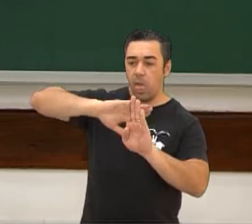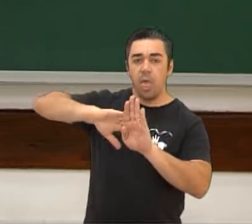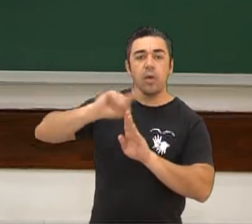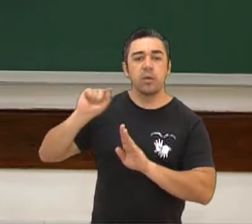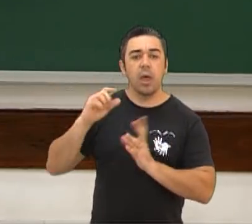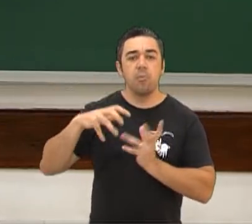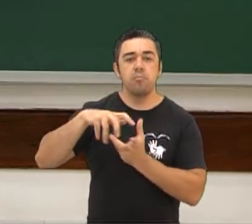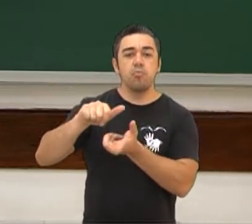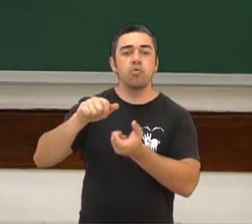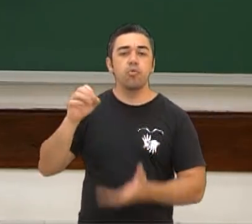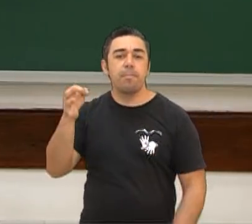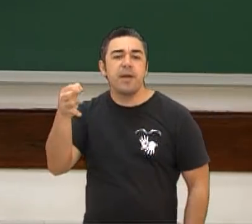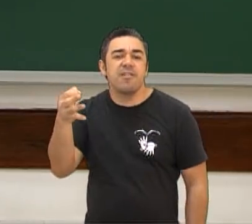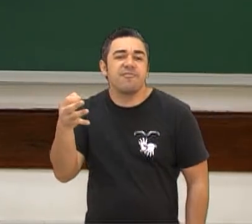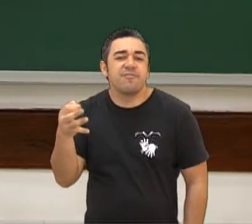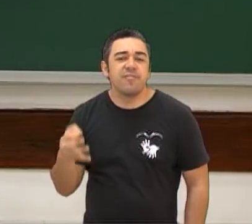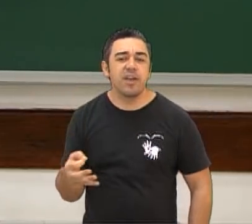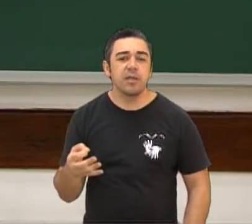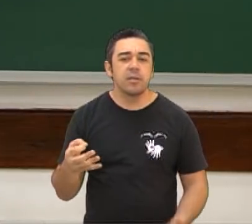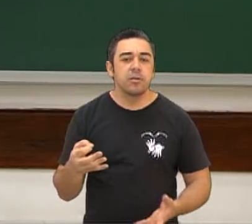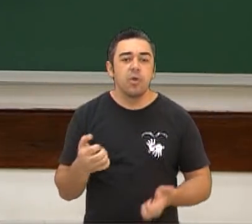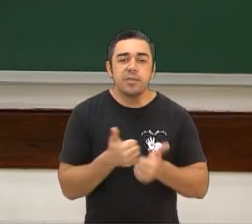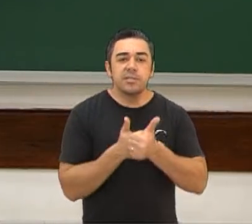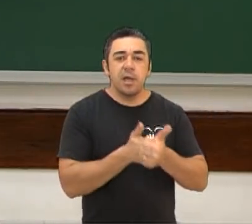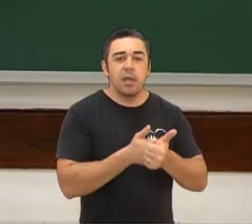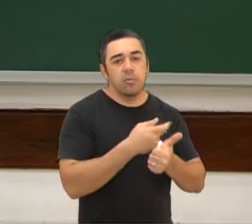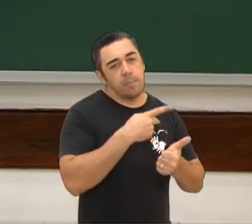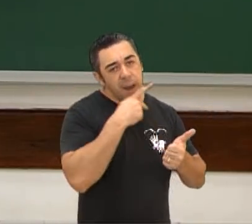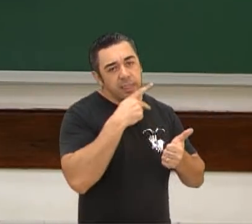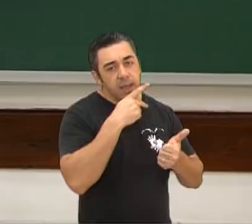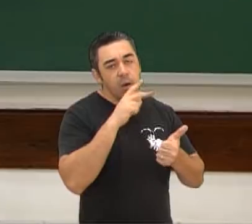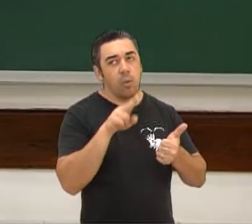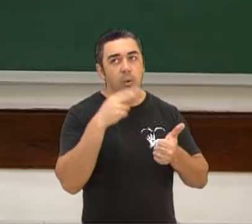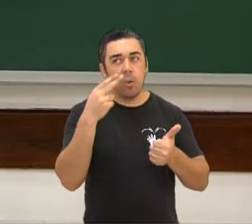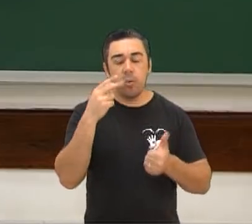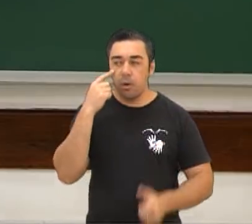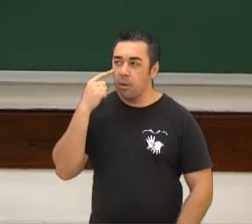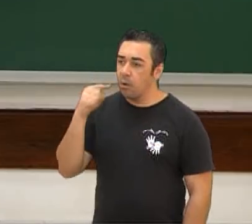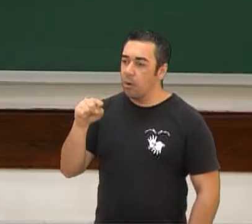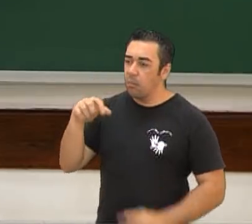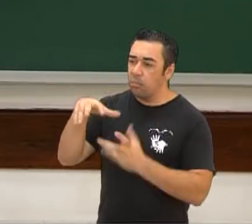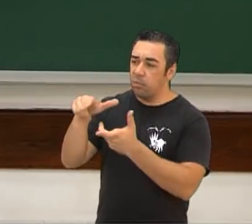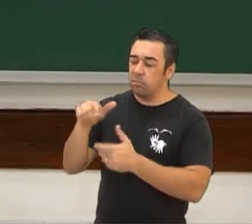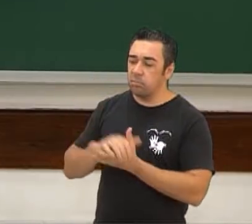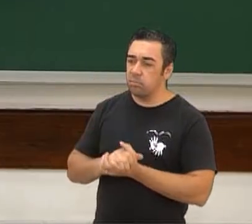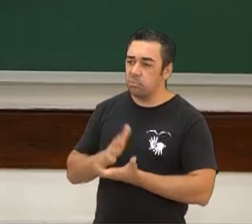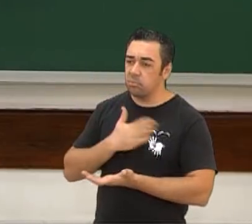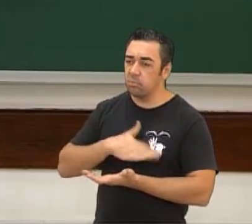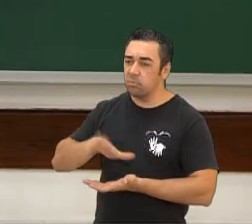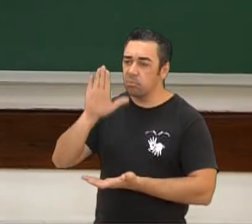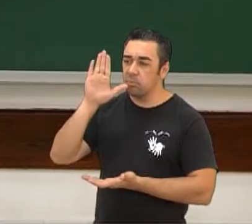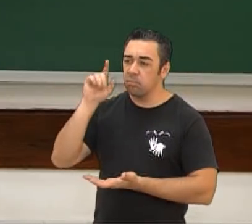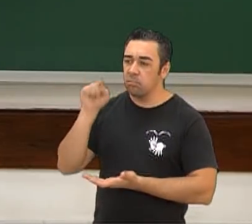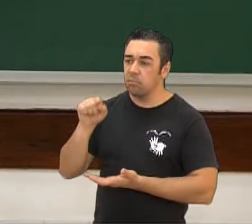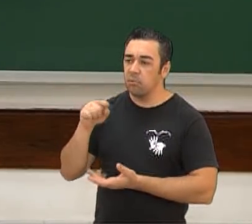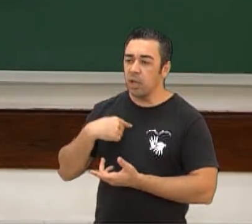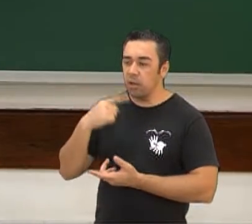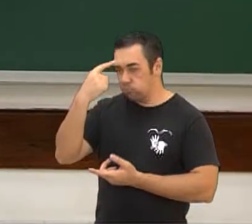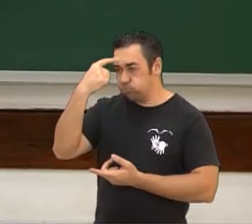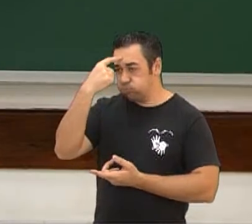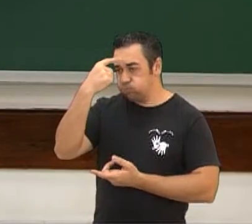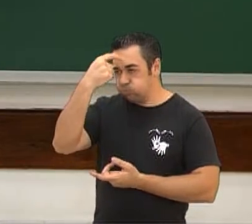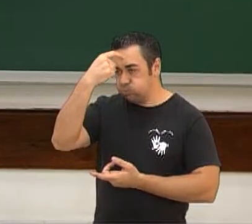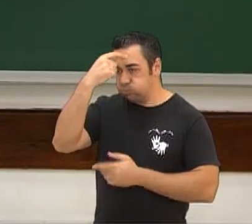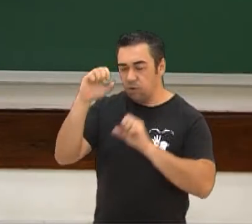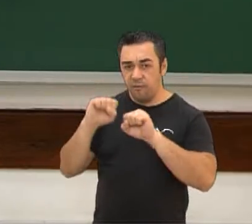mundo perfeito para eu viver, à la Platão. Ou então eu olho para esse mundo e digo, não gosto dele e vou forçar,